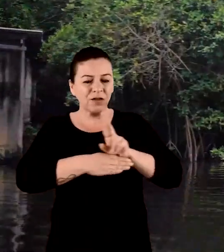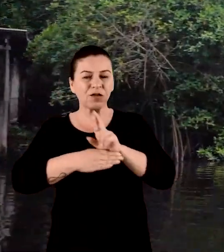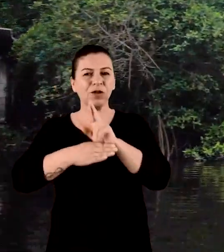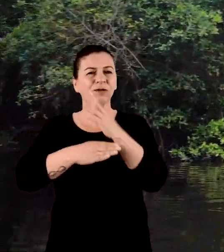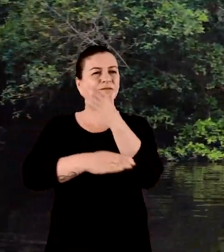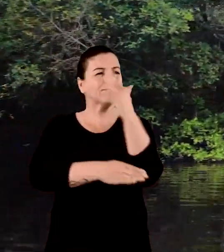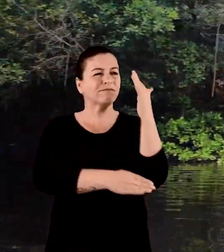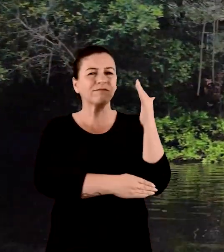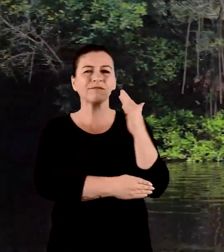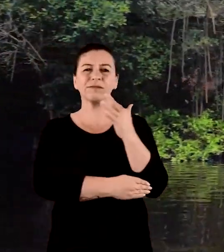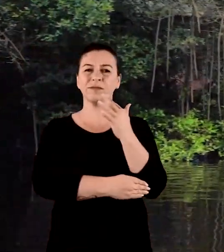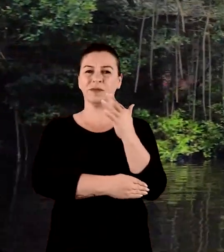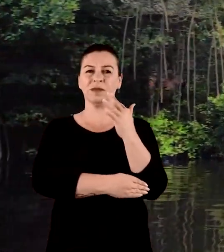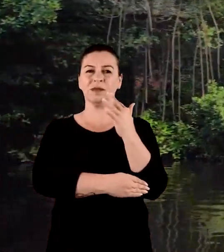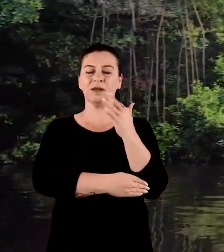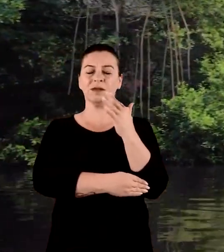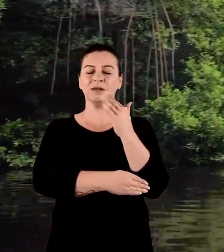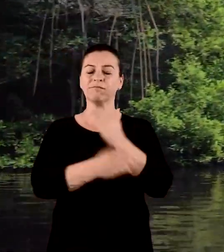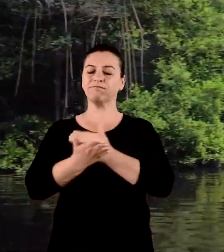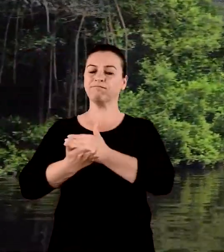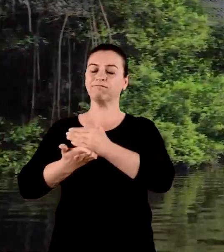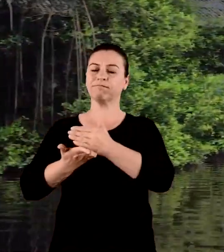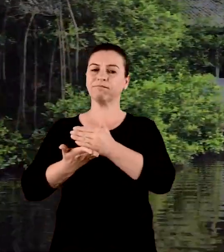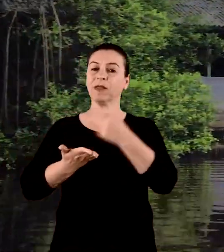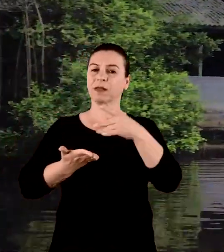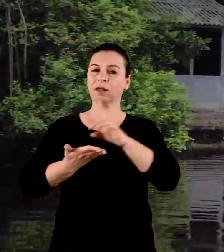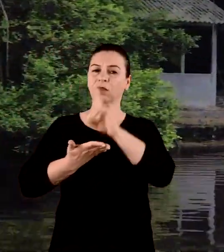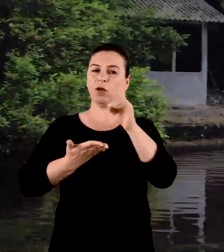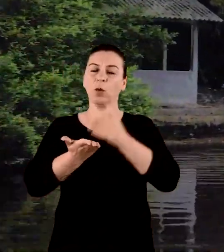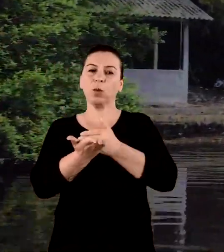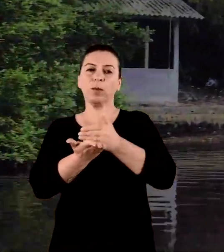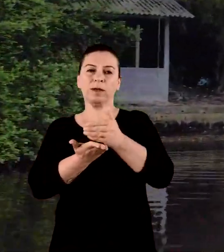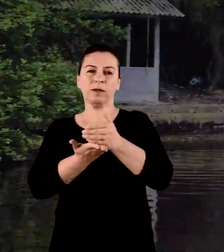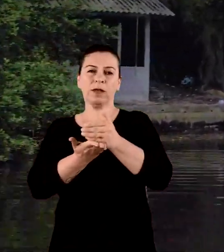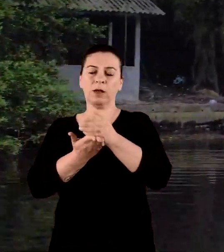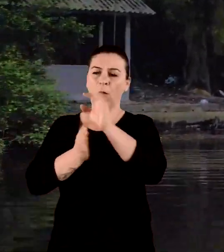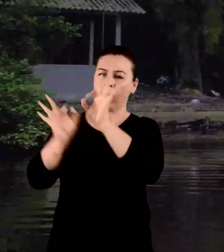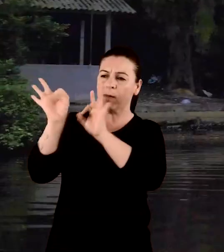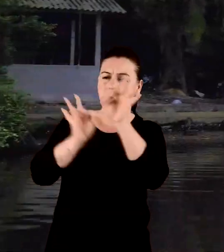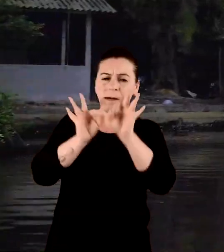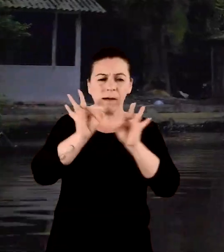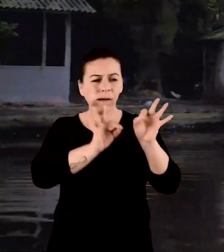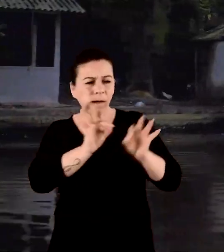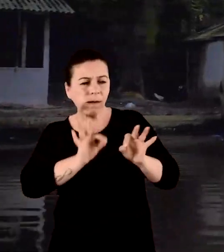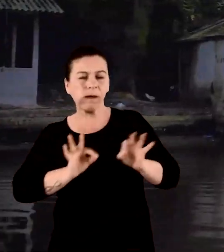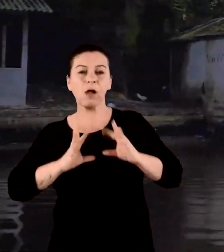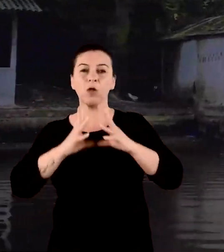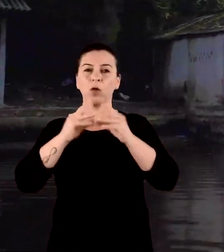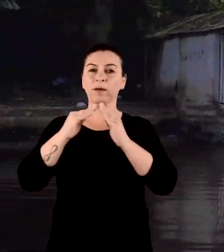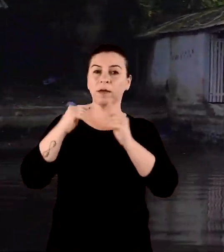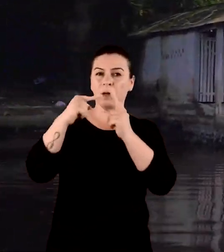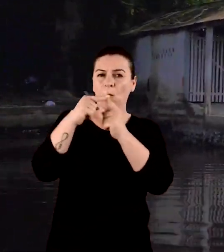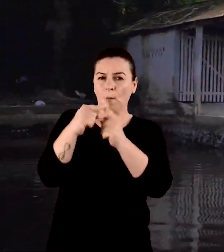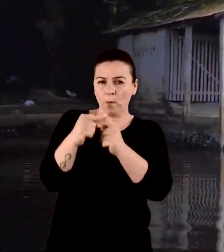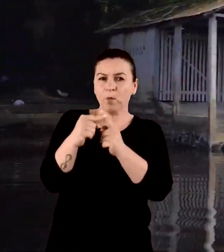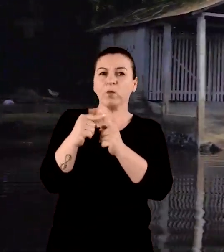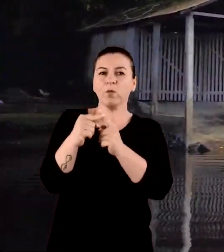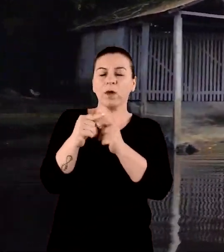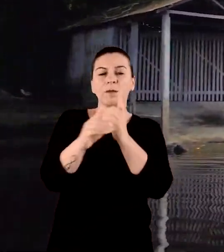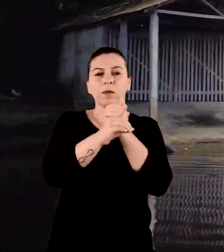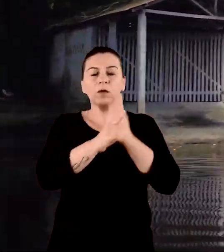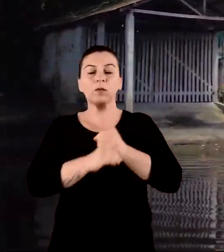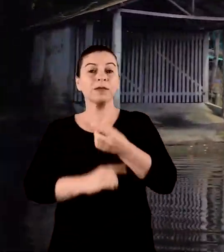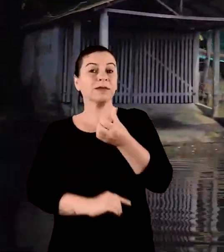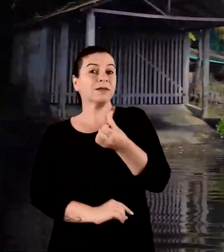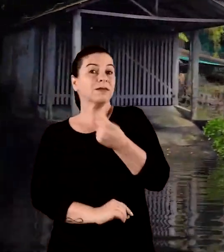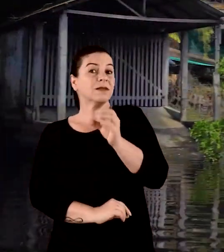regiões das matas. E a partir daquele dia, eu comecei a mapear as igrejinhas, descobri